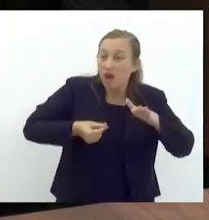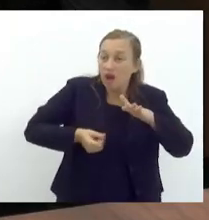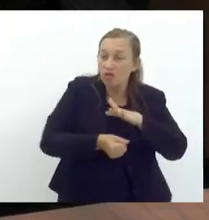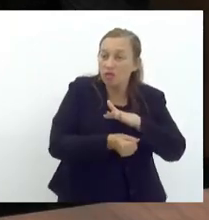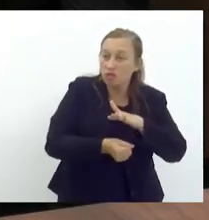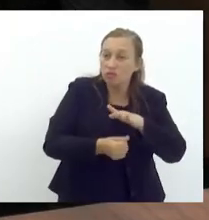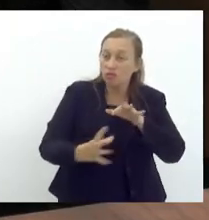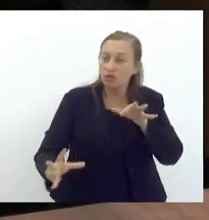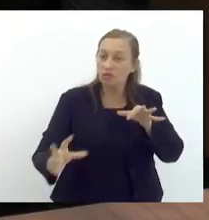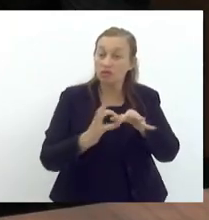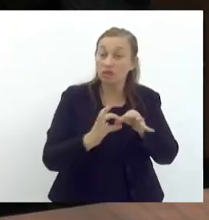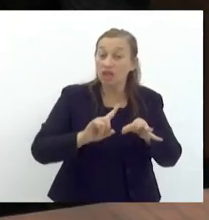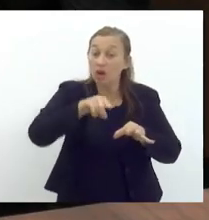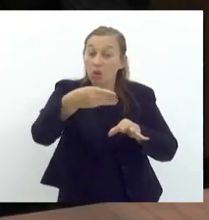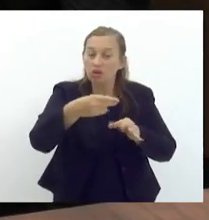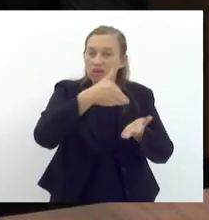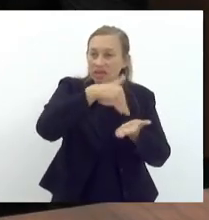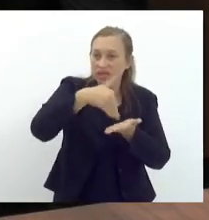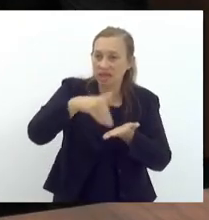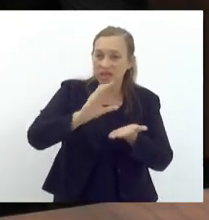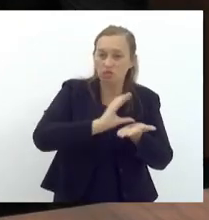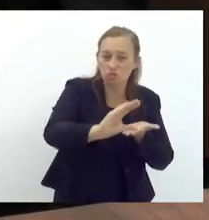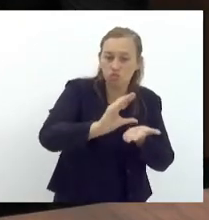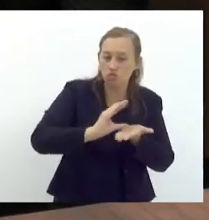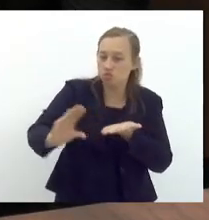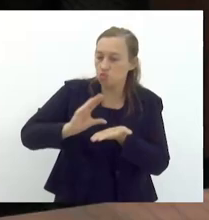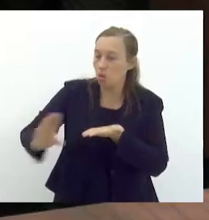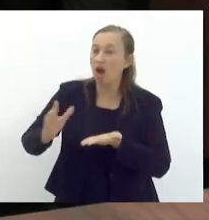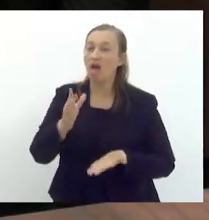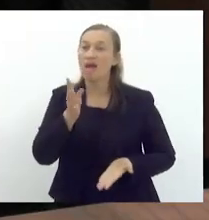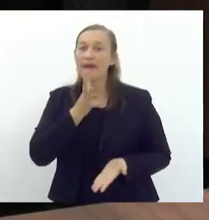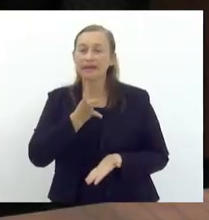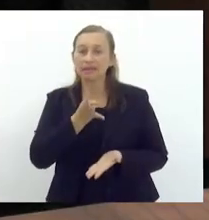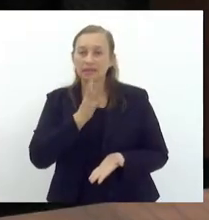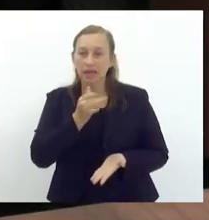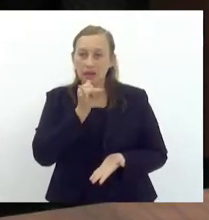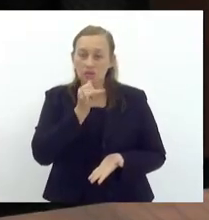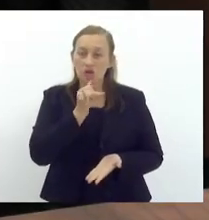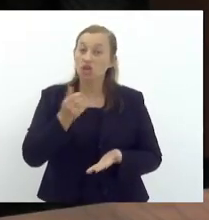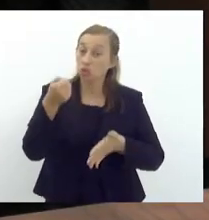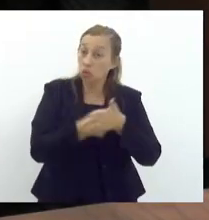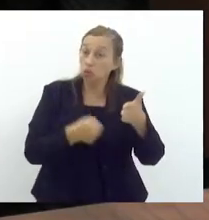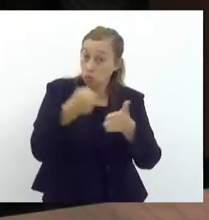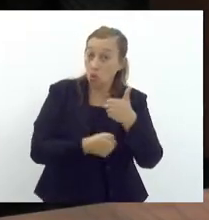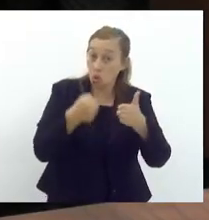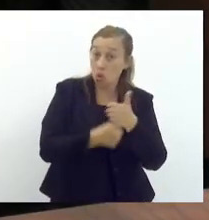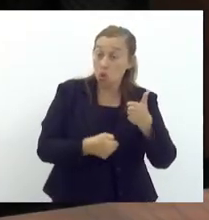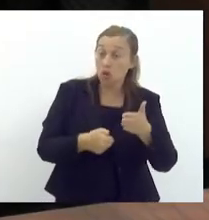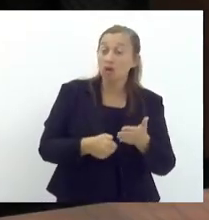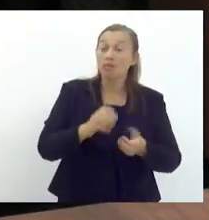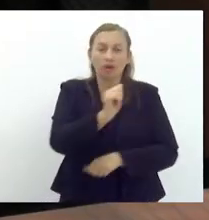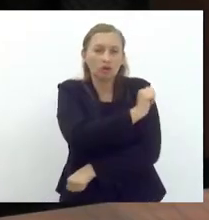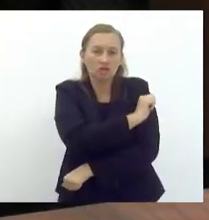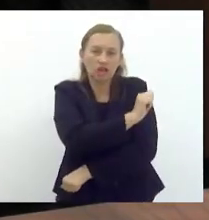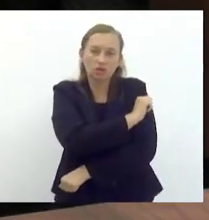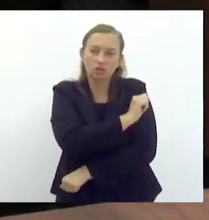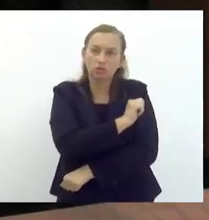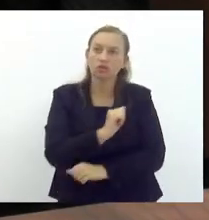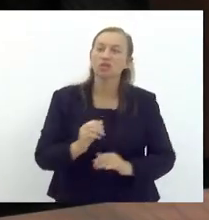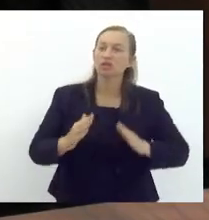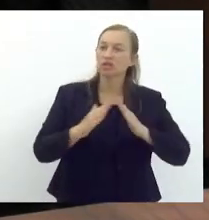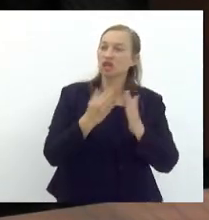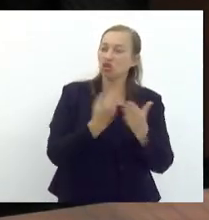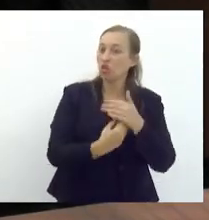vinculadas a outras secretarias por exemplo a gente lutou muito para que os estudantes das escolas